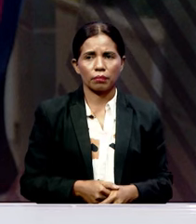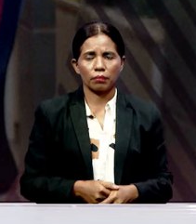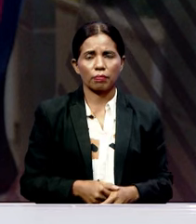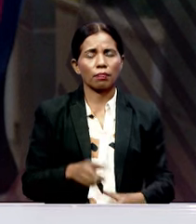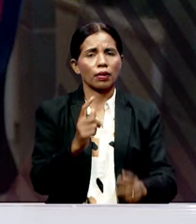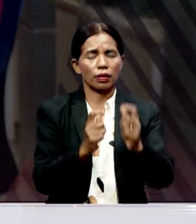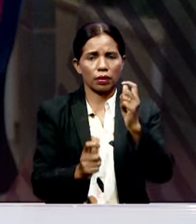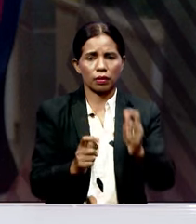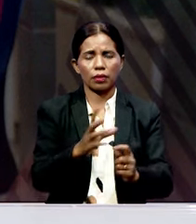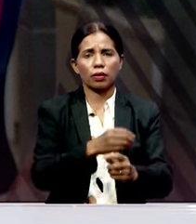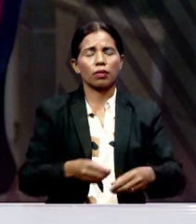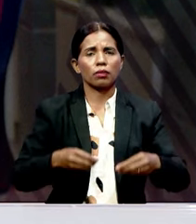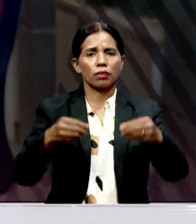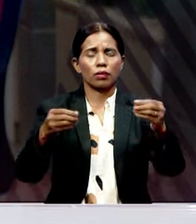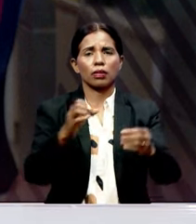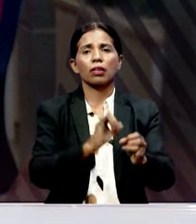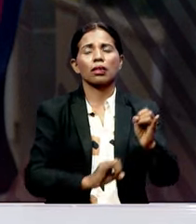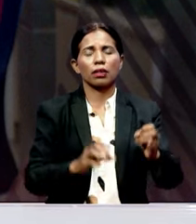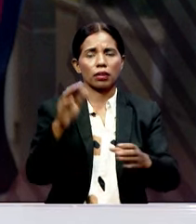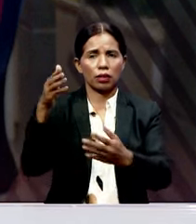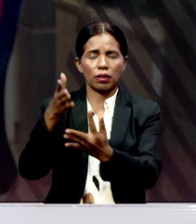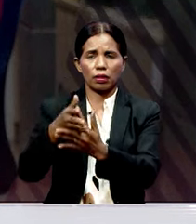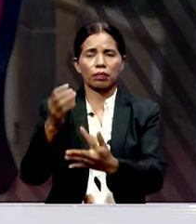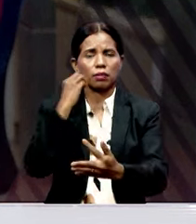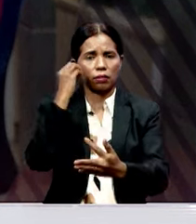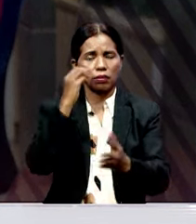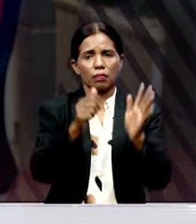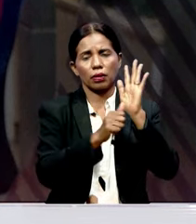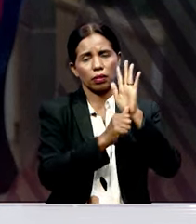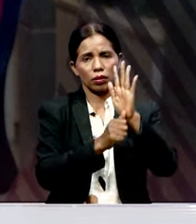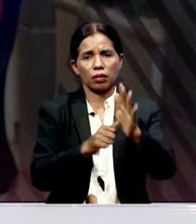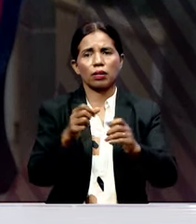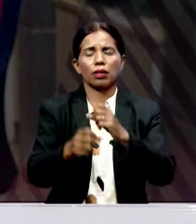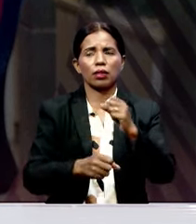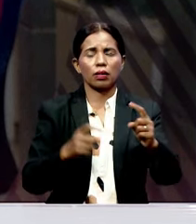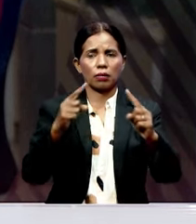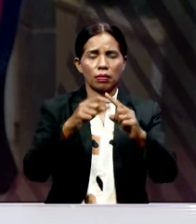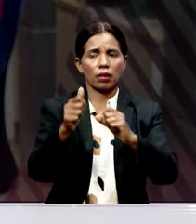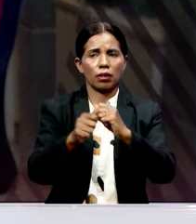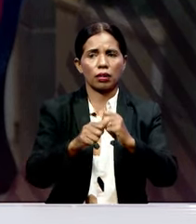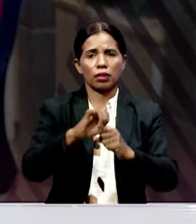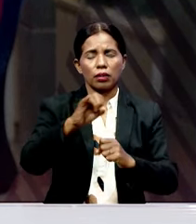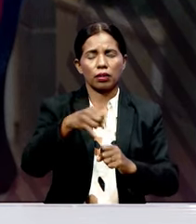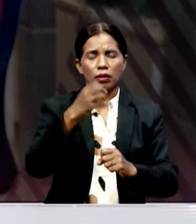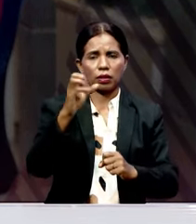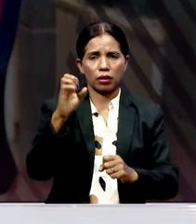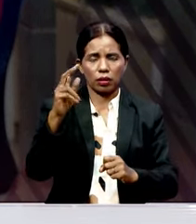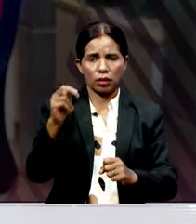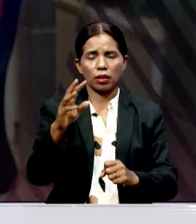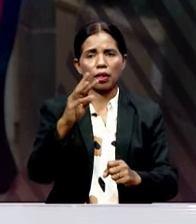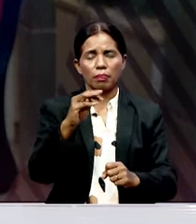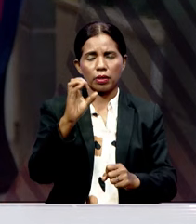Tribunal aplica termo identidade de residência no medida de apresentação periódica Barguido Z. Emizota,